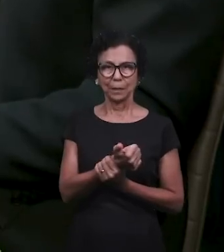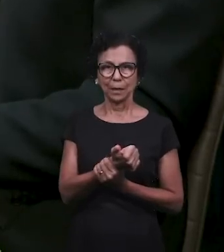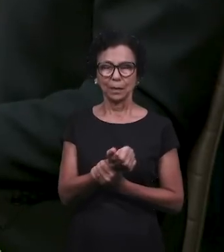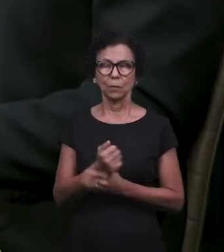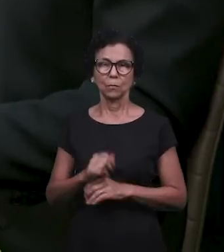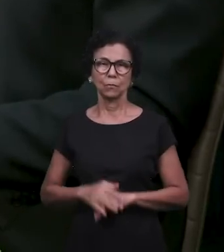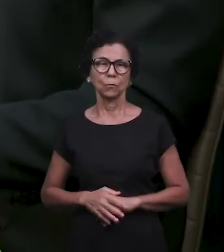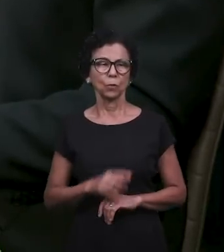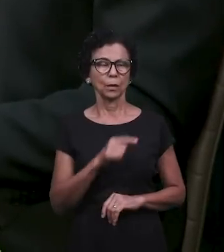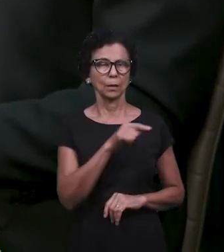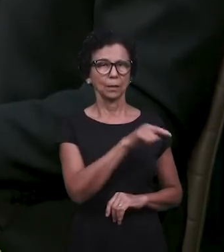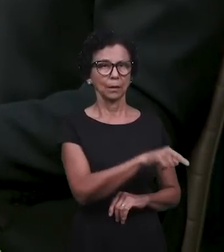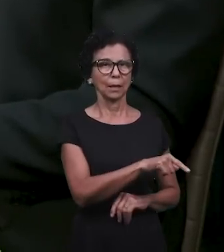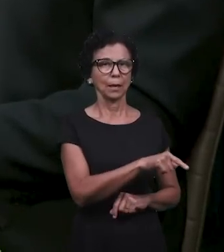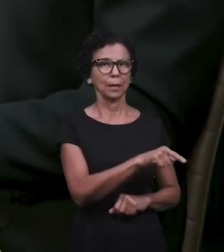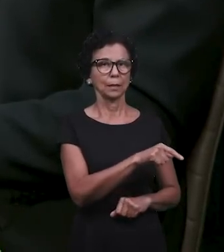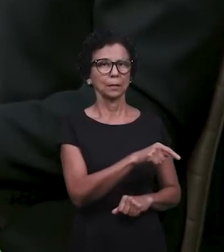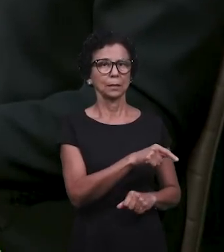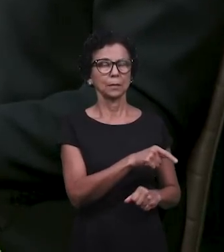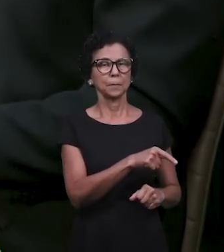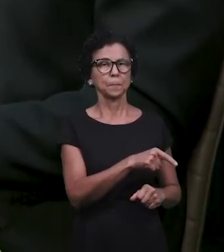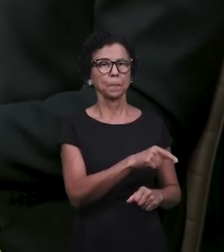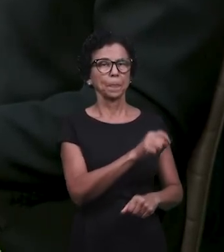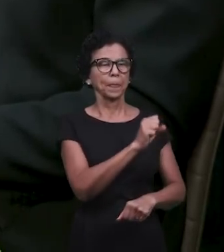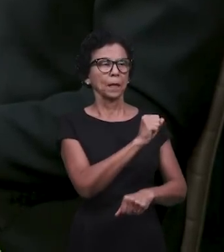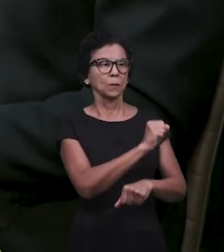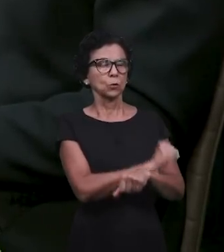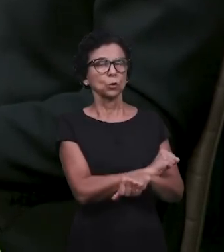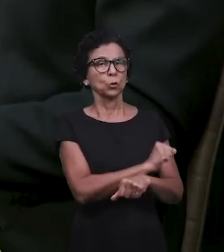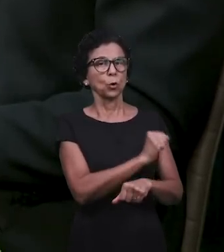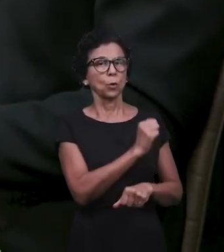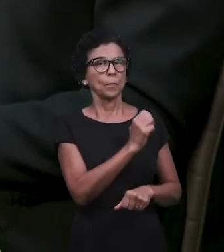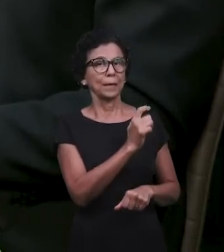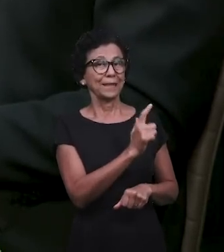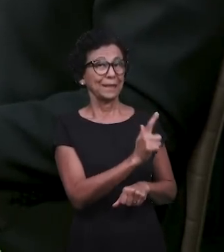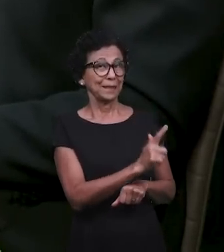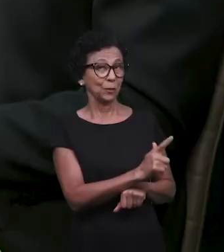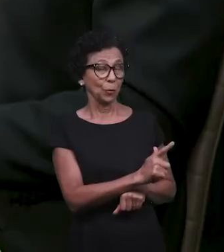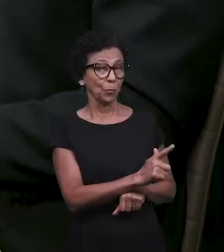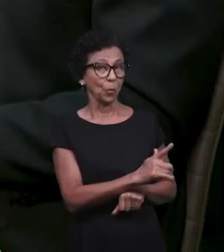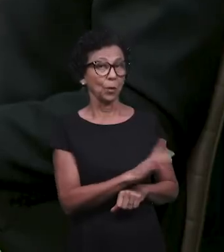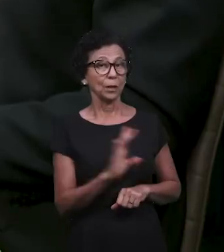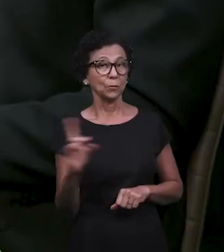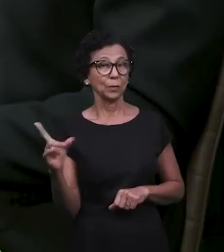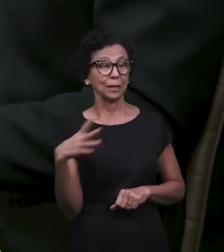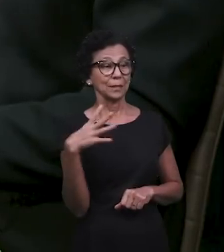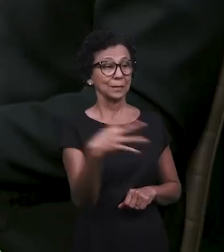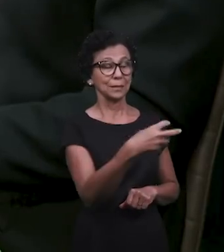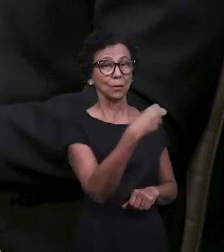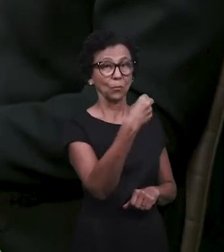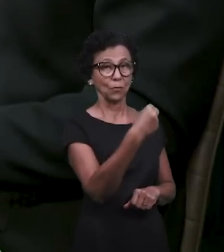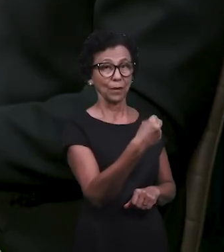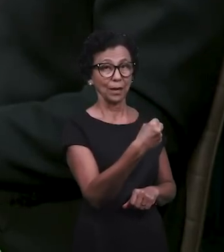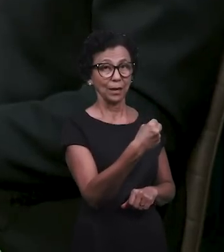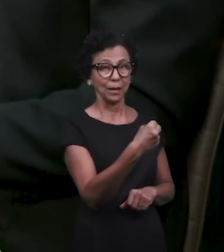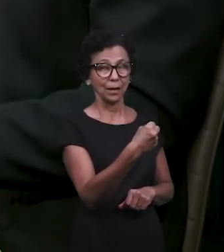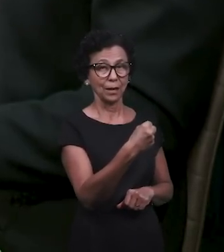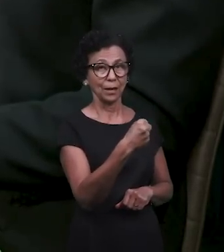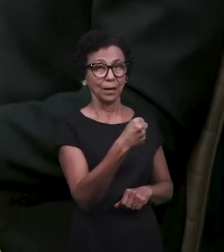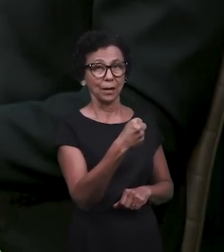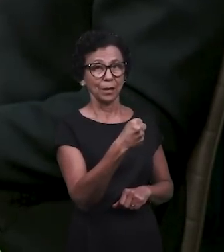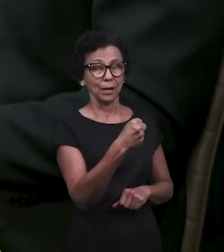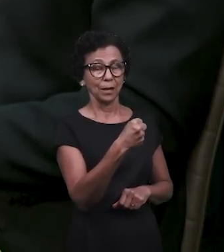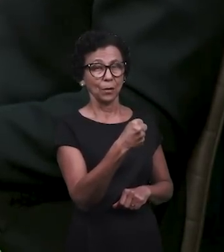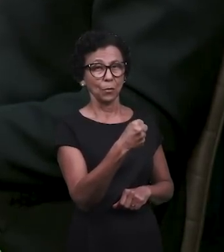diz, 318 homens nascidos na sua casa. Então, a vitória da igreja é